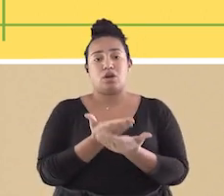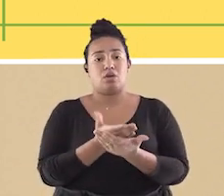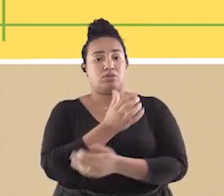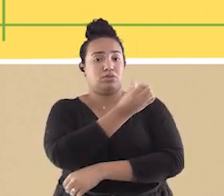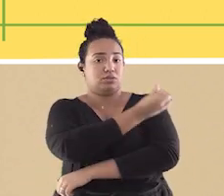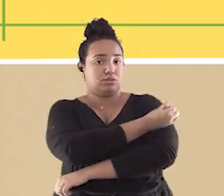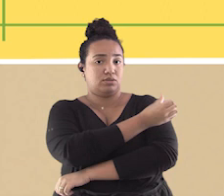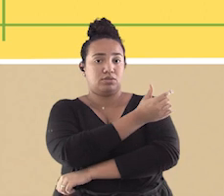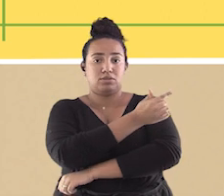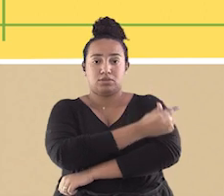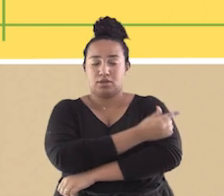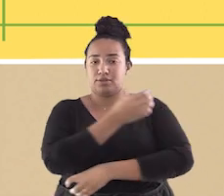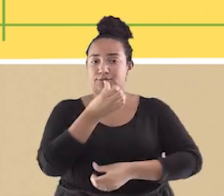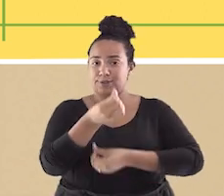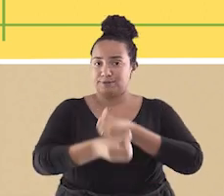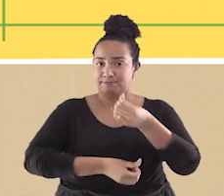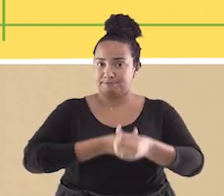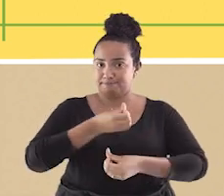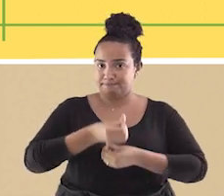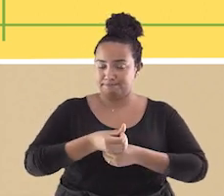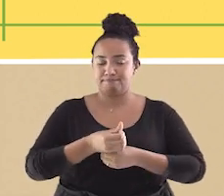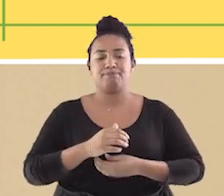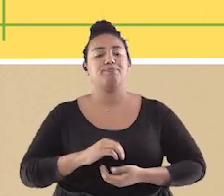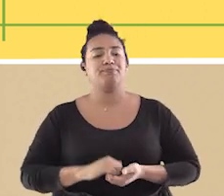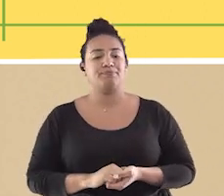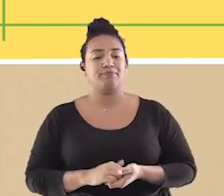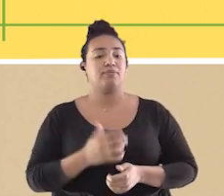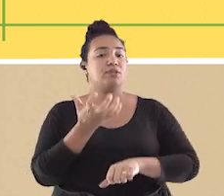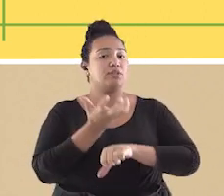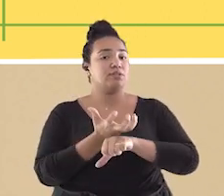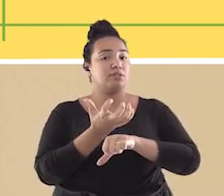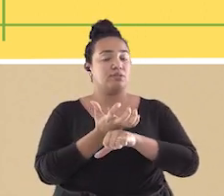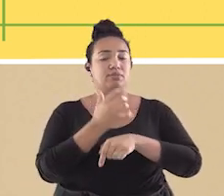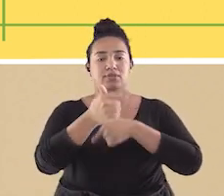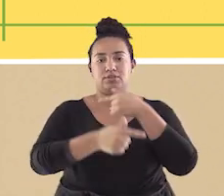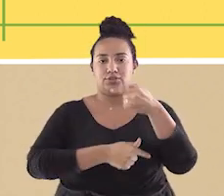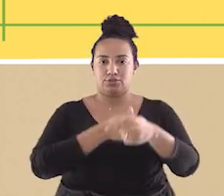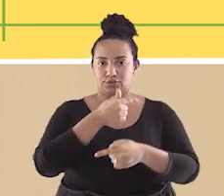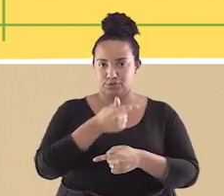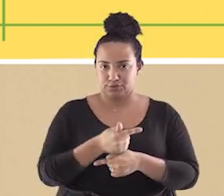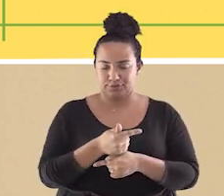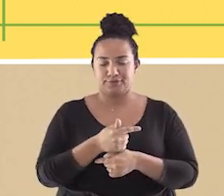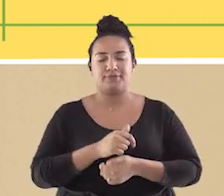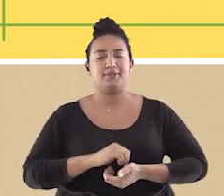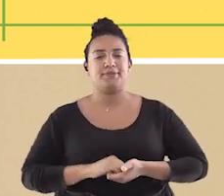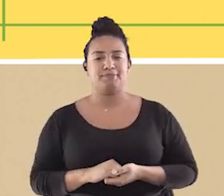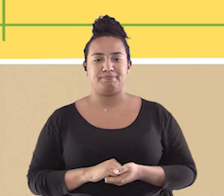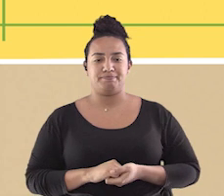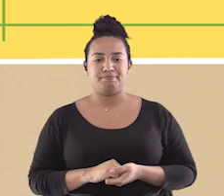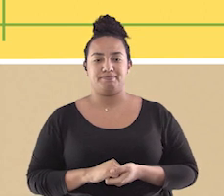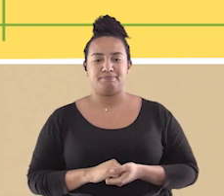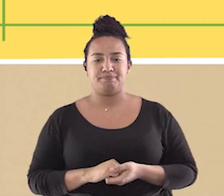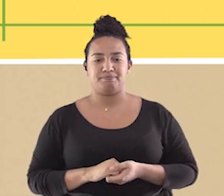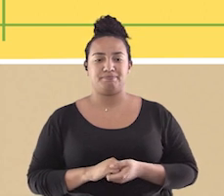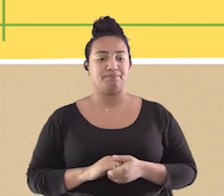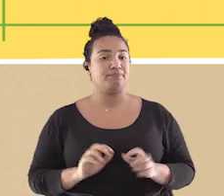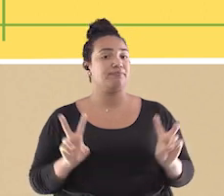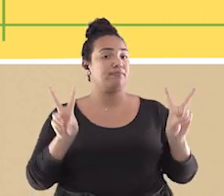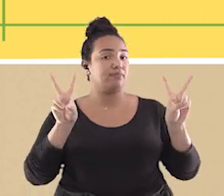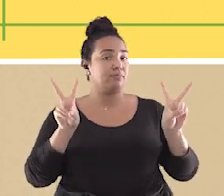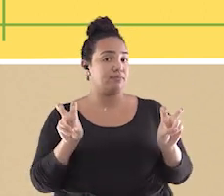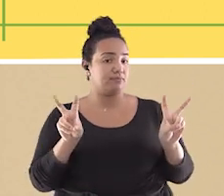o 6º e 7º ano da EJA e referente à disciplina de Geografia, como já dito. O